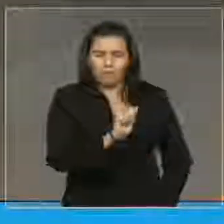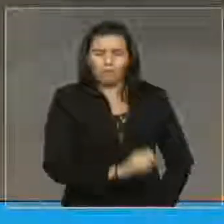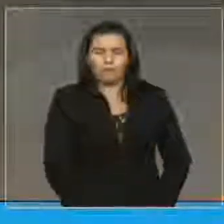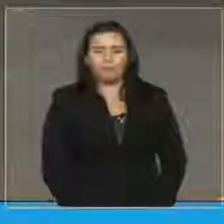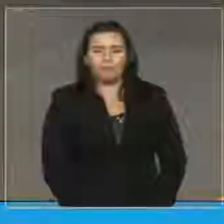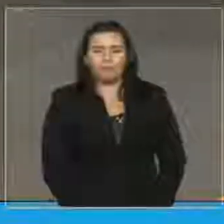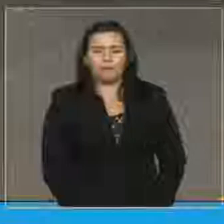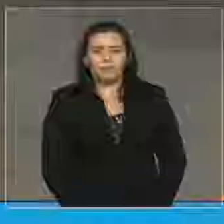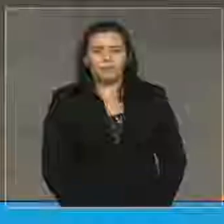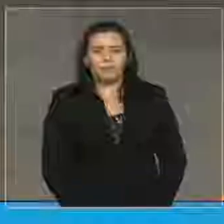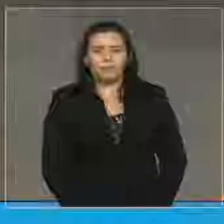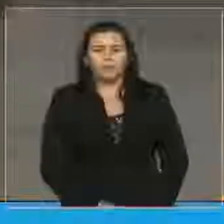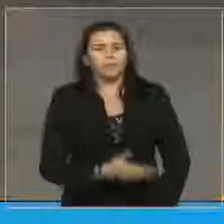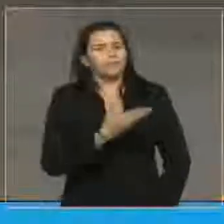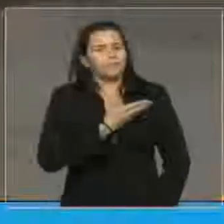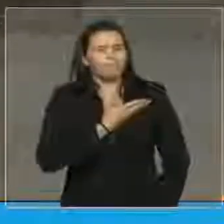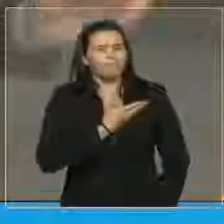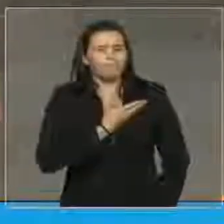colega,